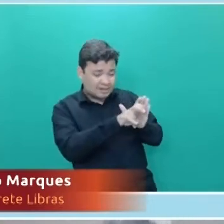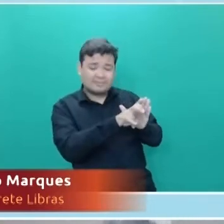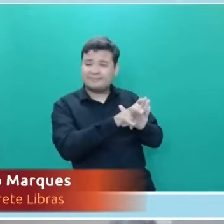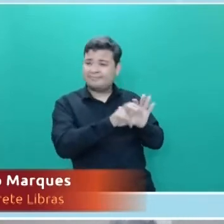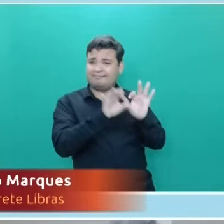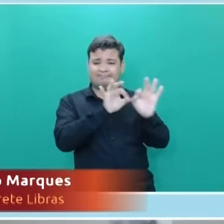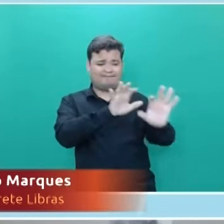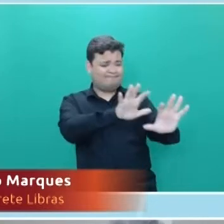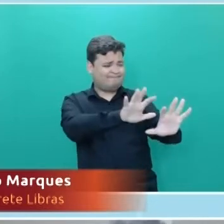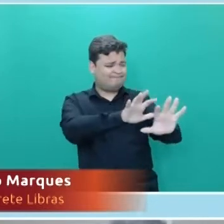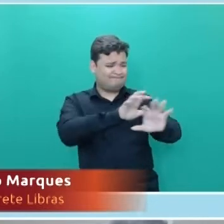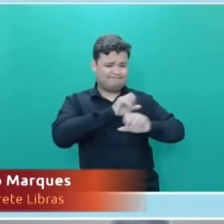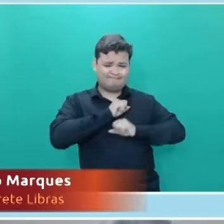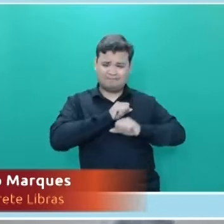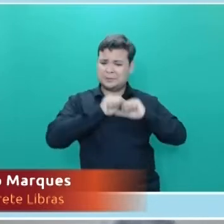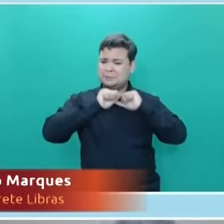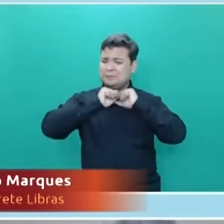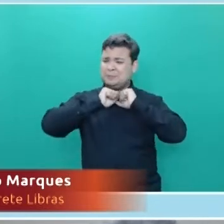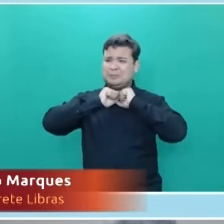com ele.